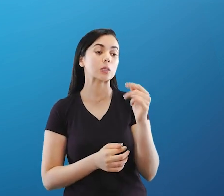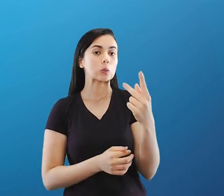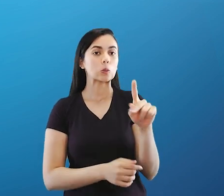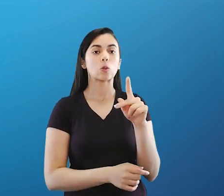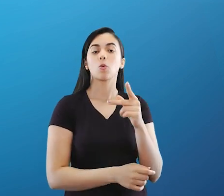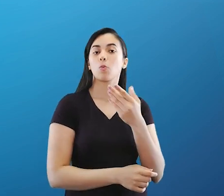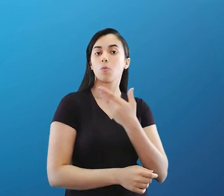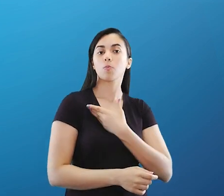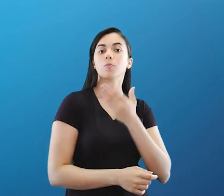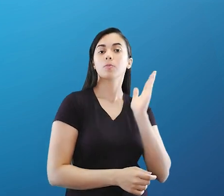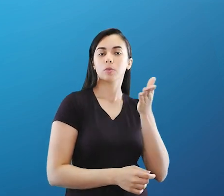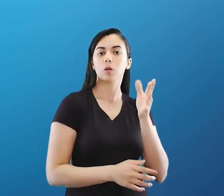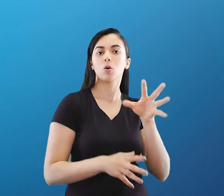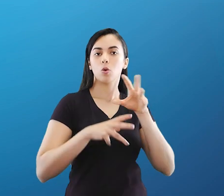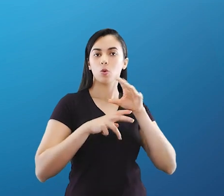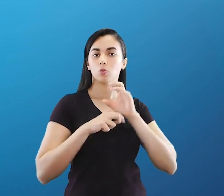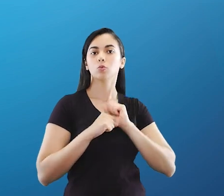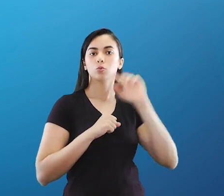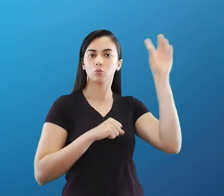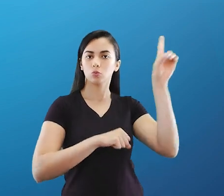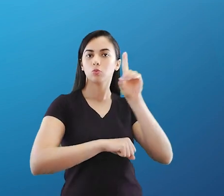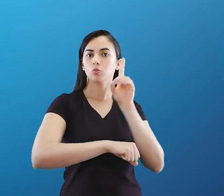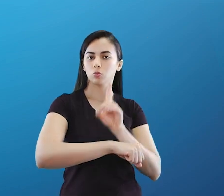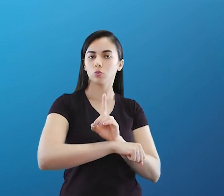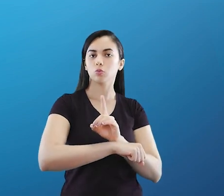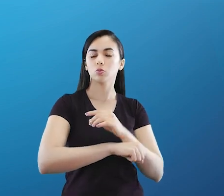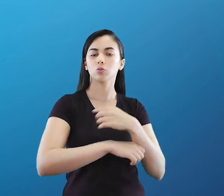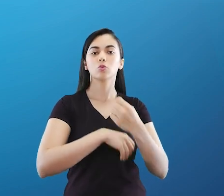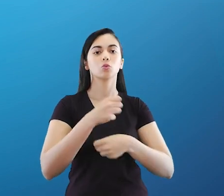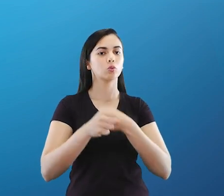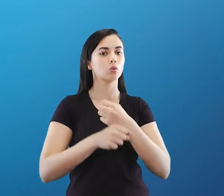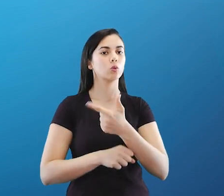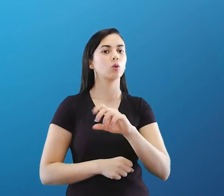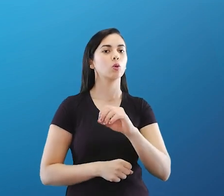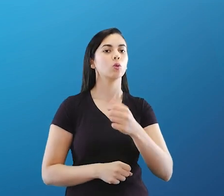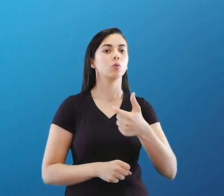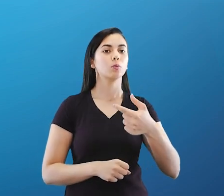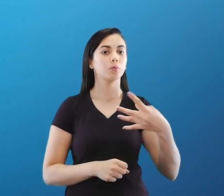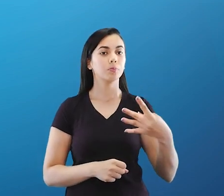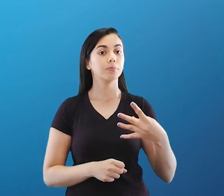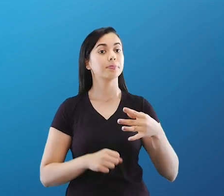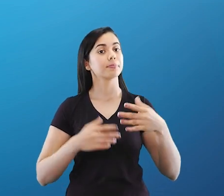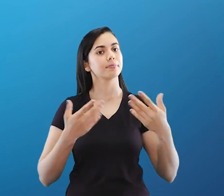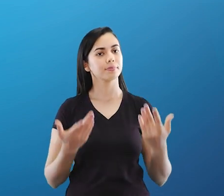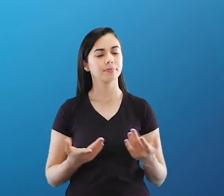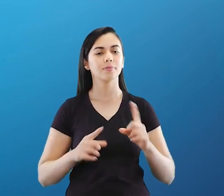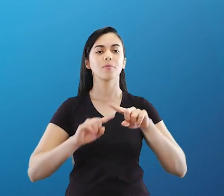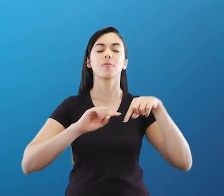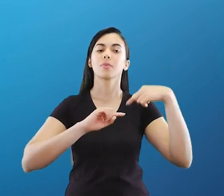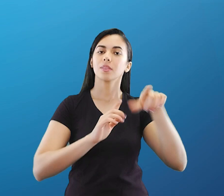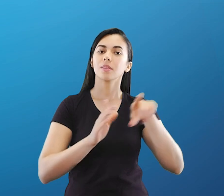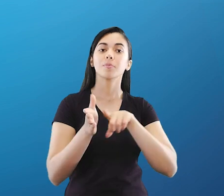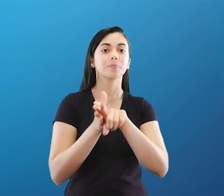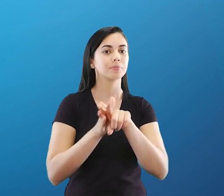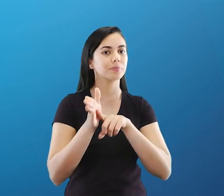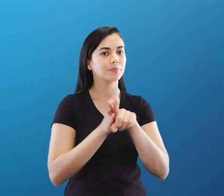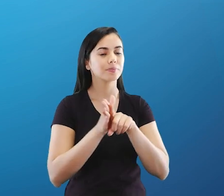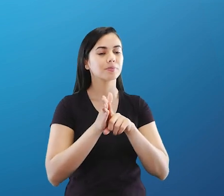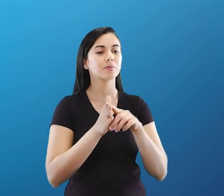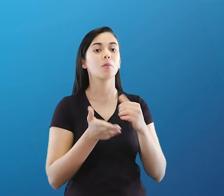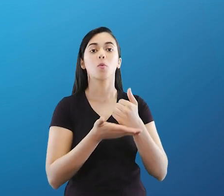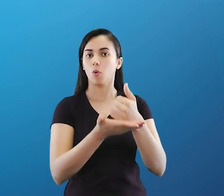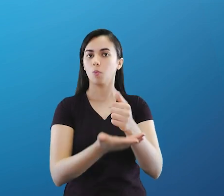colegas já adoeceu de dengue em 2024. Após fazer essa pesquisa, com o auxílio da